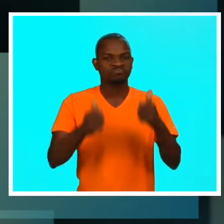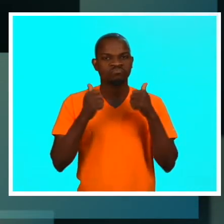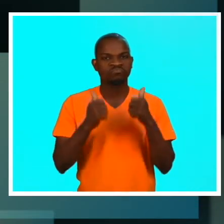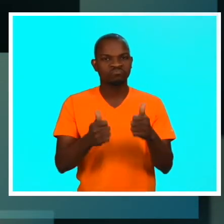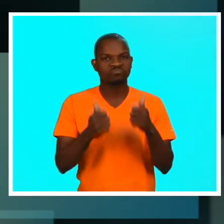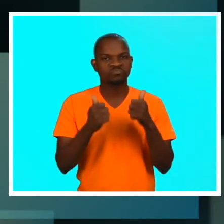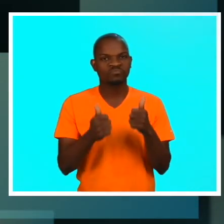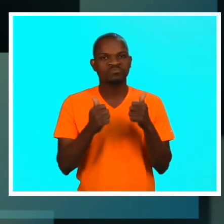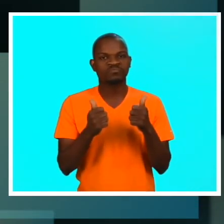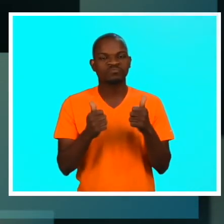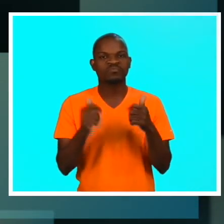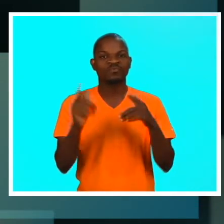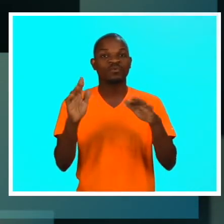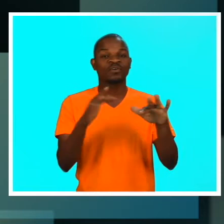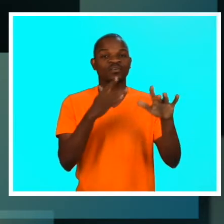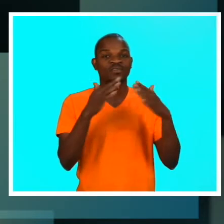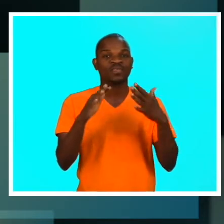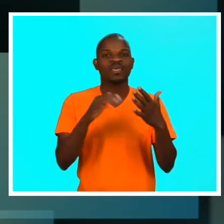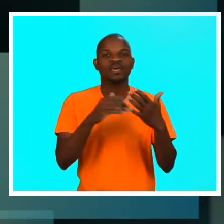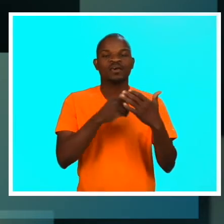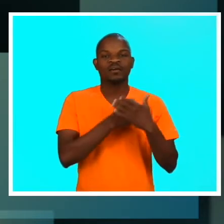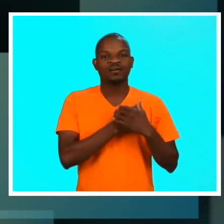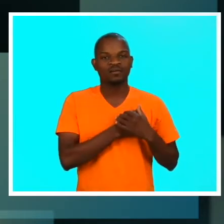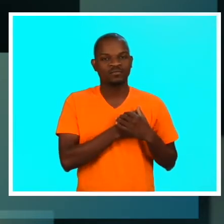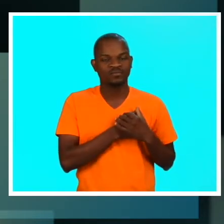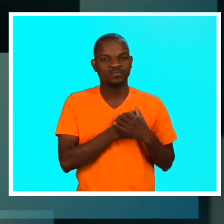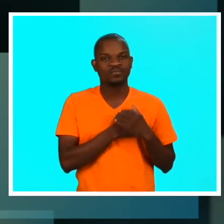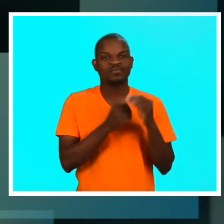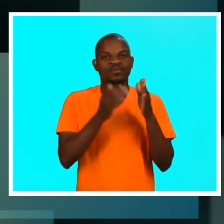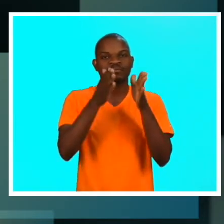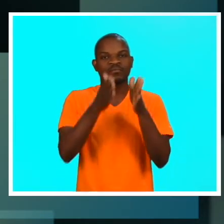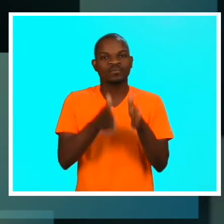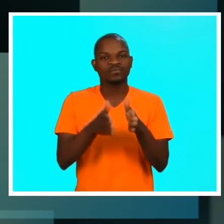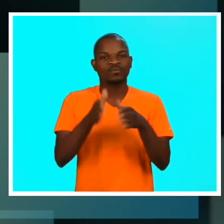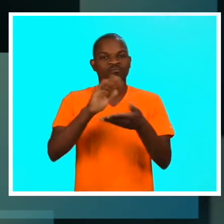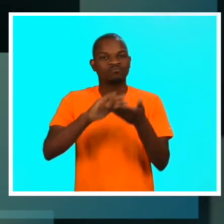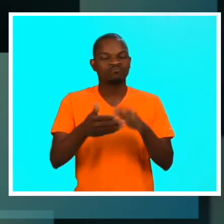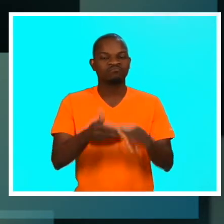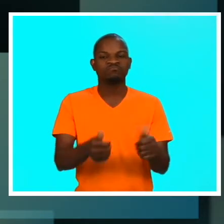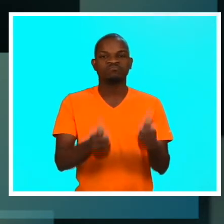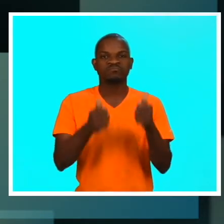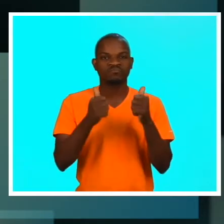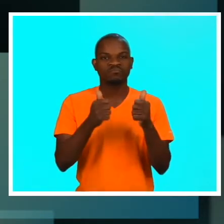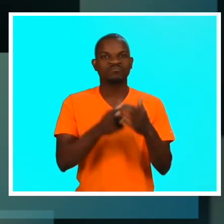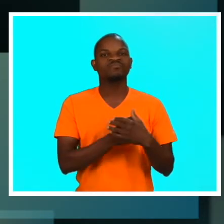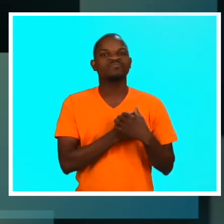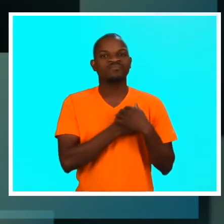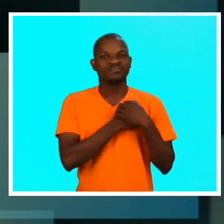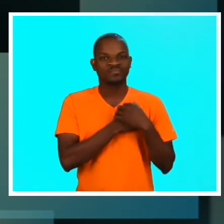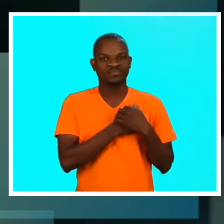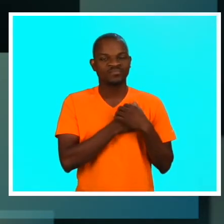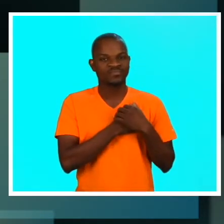maravilhoso! Vamos cantar juntos! amor da educadora é